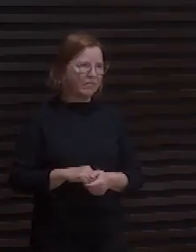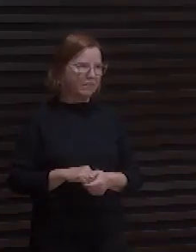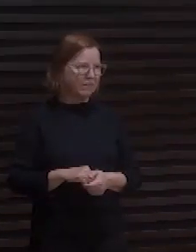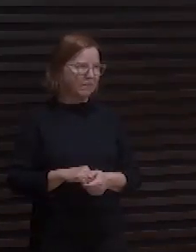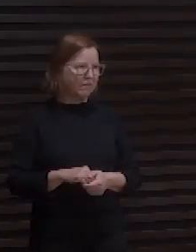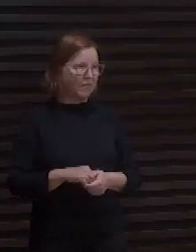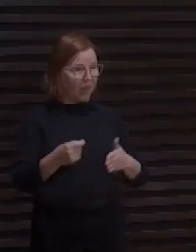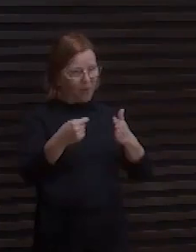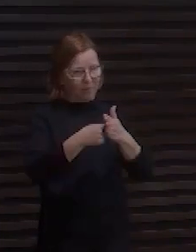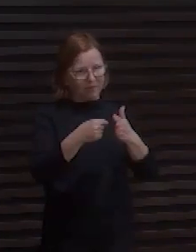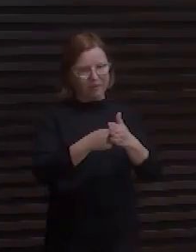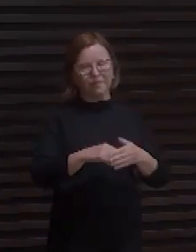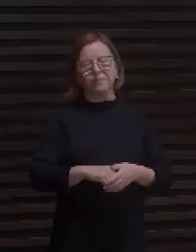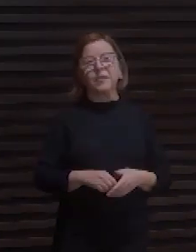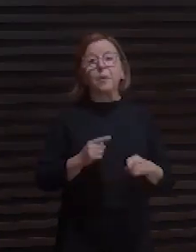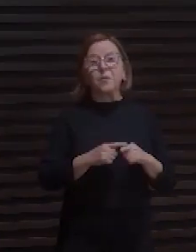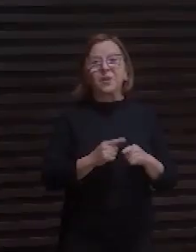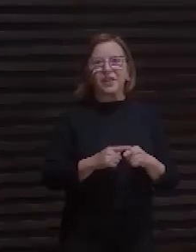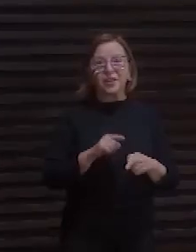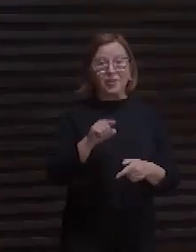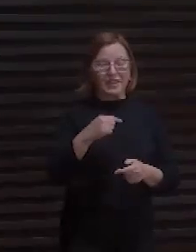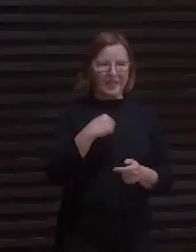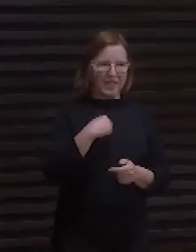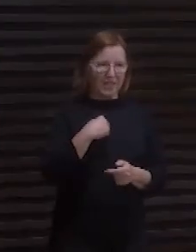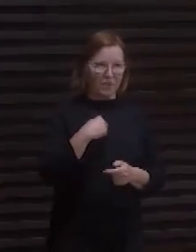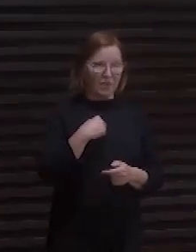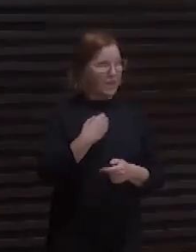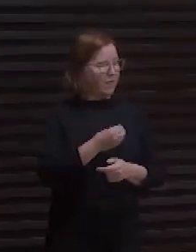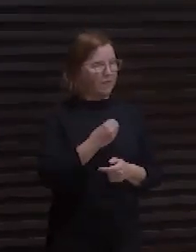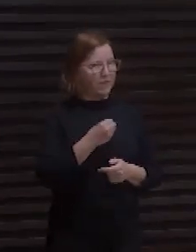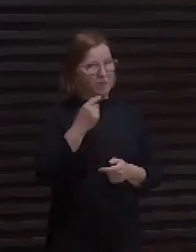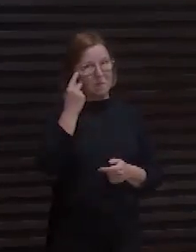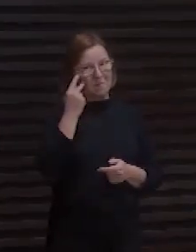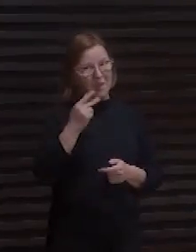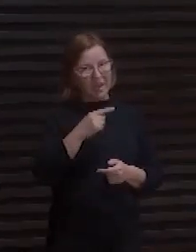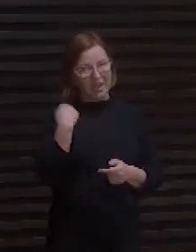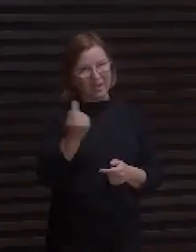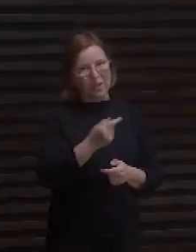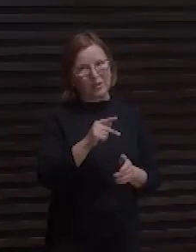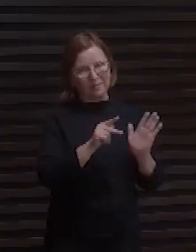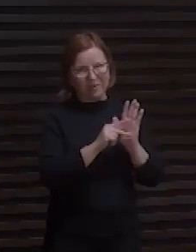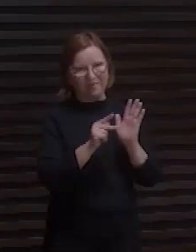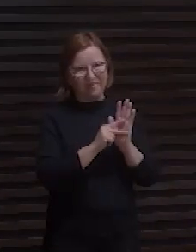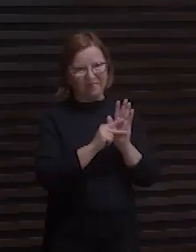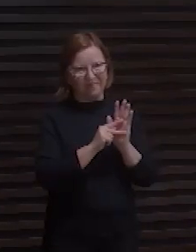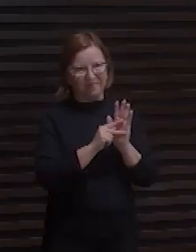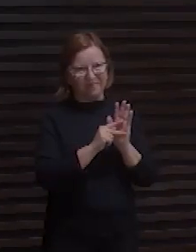É uma pergunta. Por quê? Porque você e eu, nós não vivemos mais para nós mesmos.